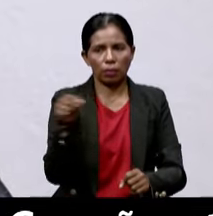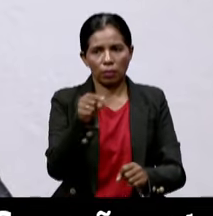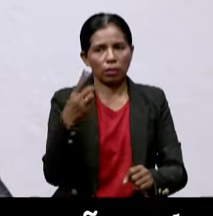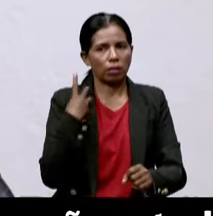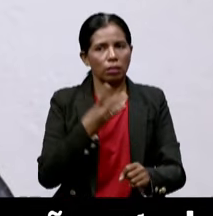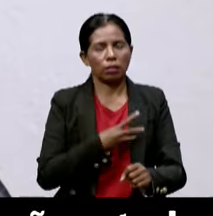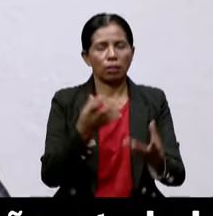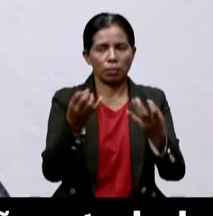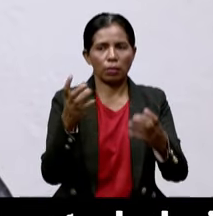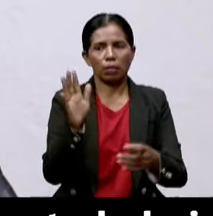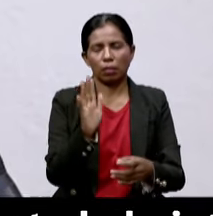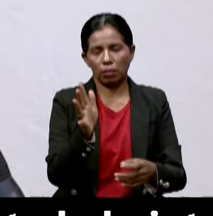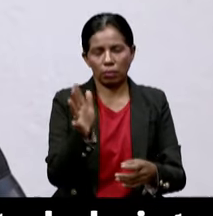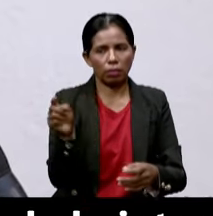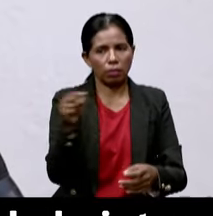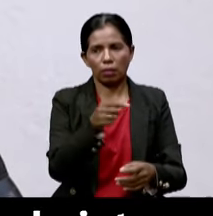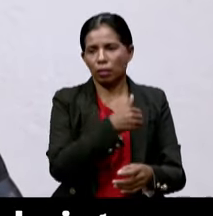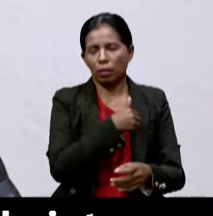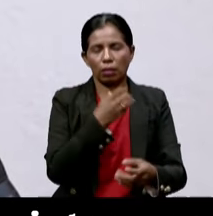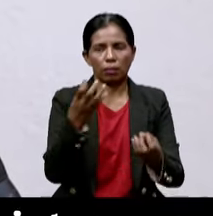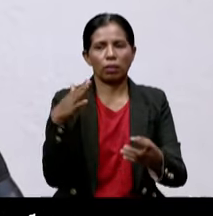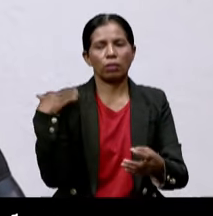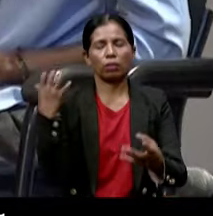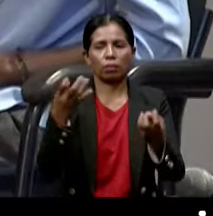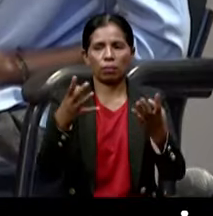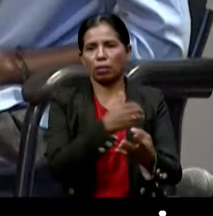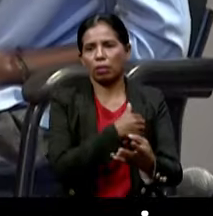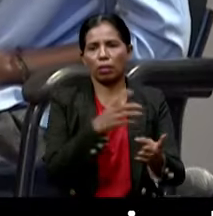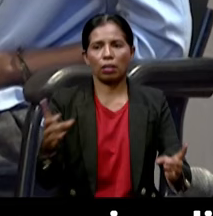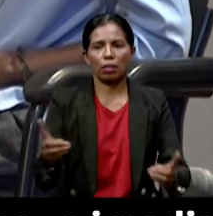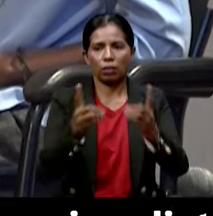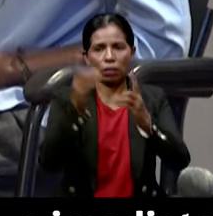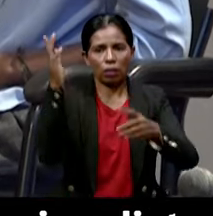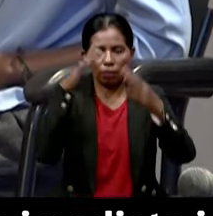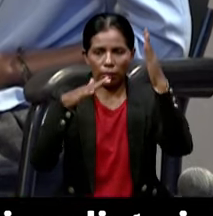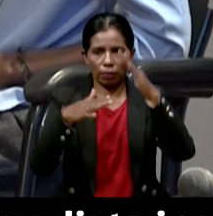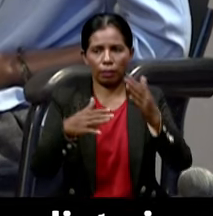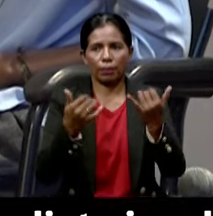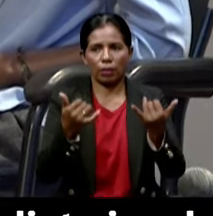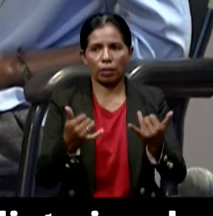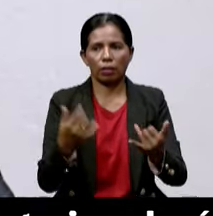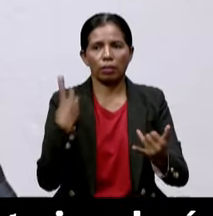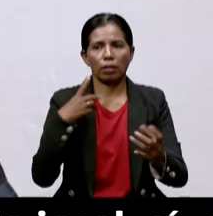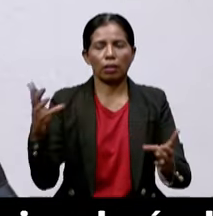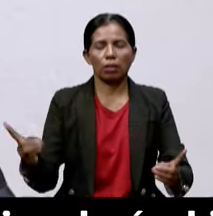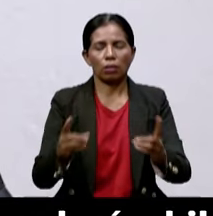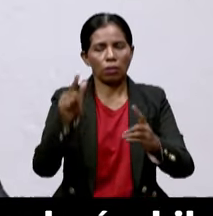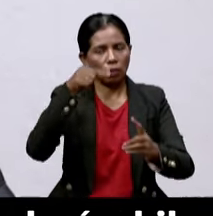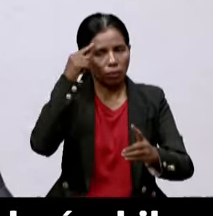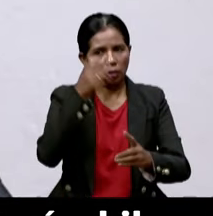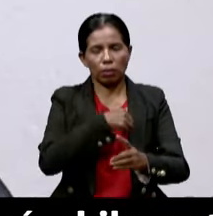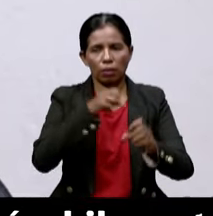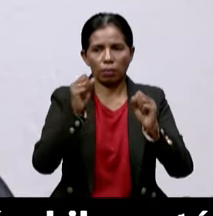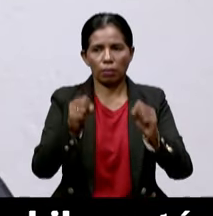dia katak masimu me besi dak sidak masimu tamba joven barak maka saya suru hela problema. Antong ida ne maka atendimento governo ita sidak bele deha